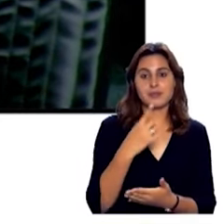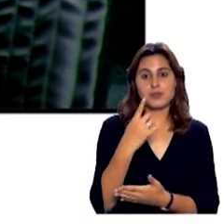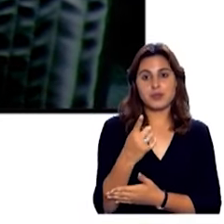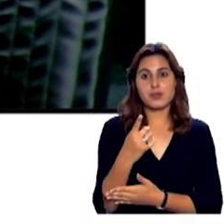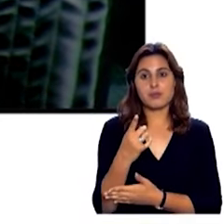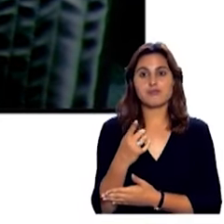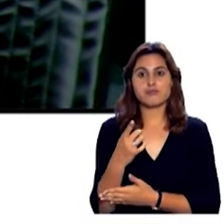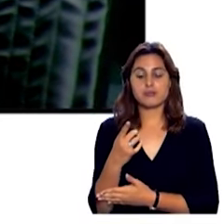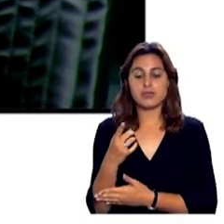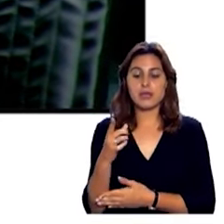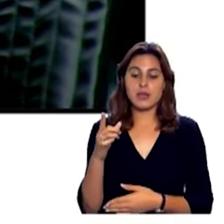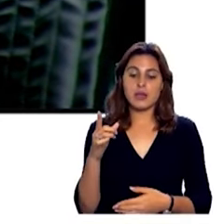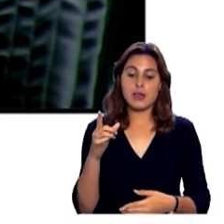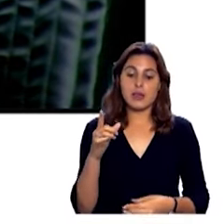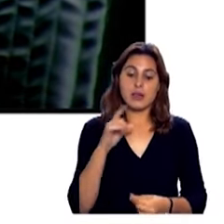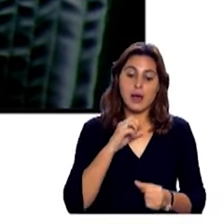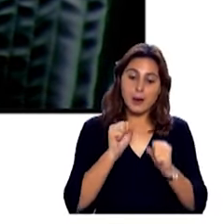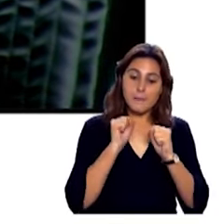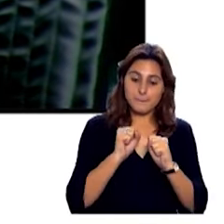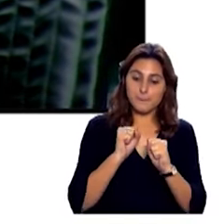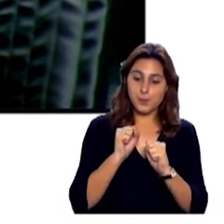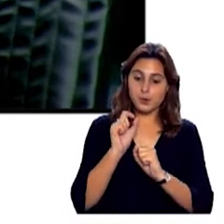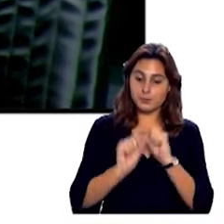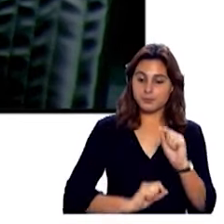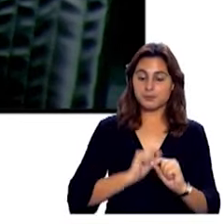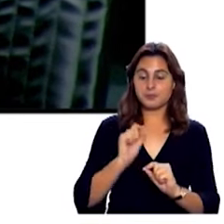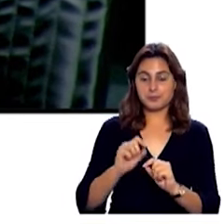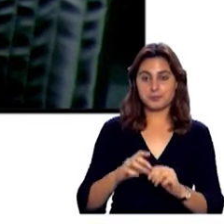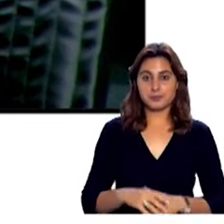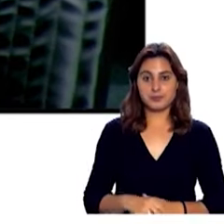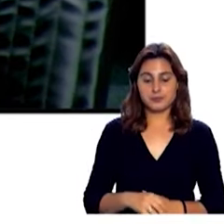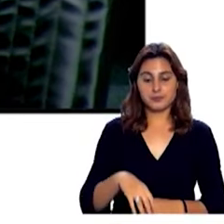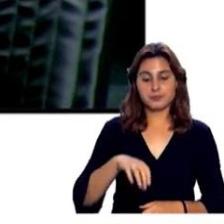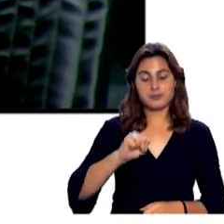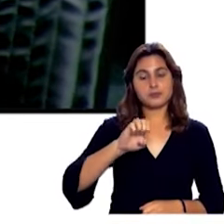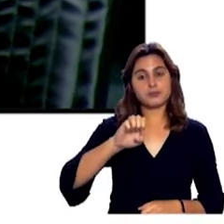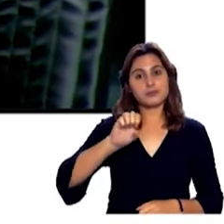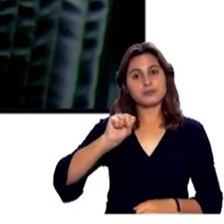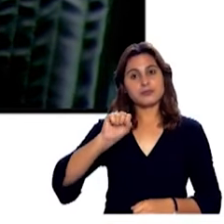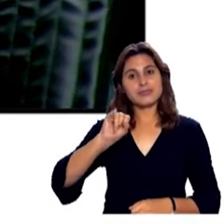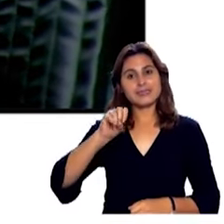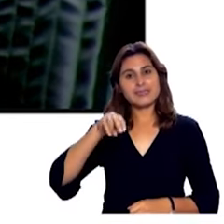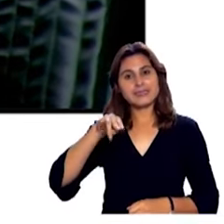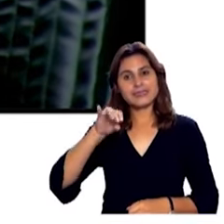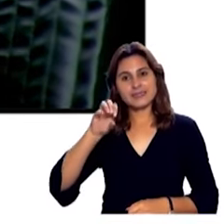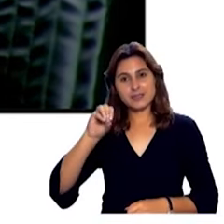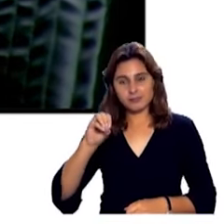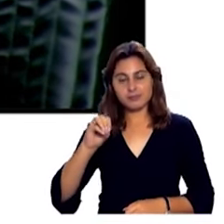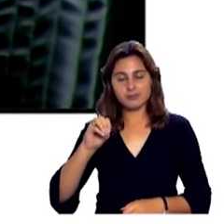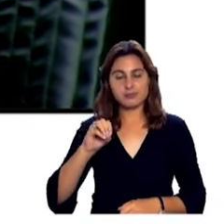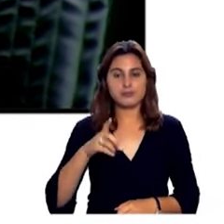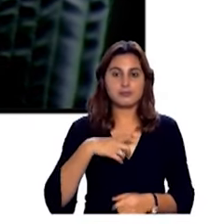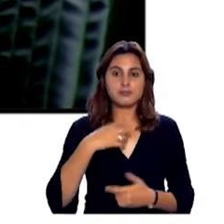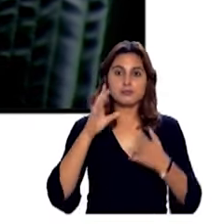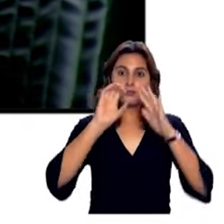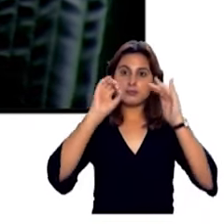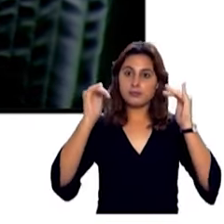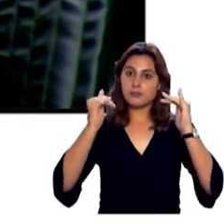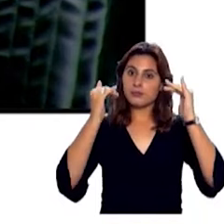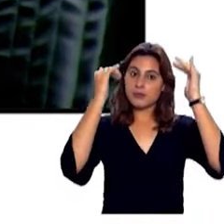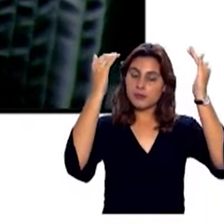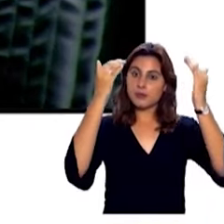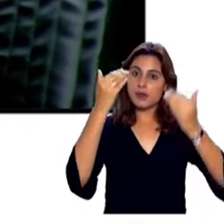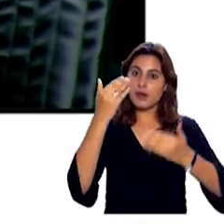a corte de cassação pode atuar com isso que se chama de ces anavi Ou seja a ideia de o tribunal servir para uma